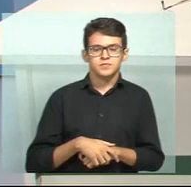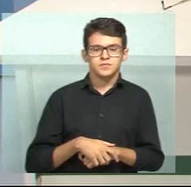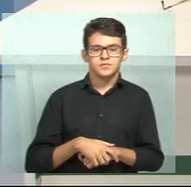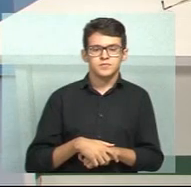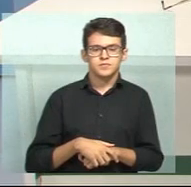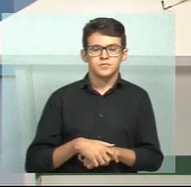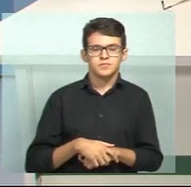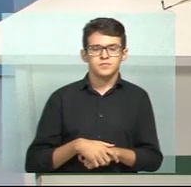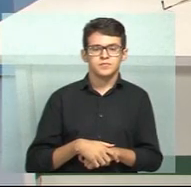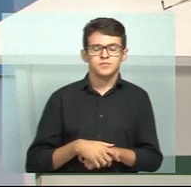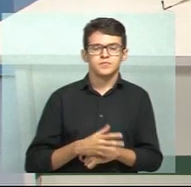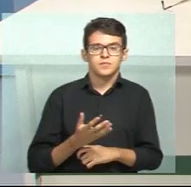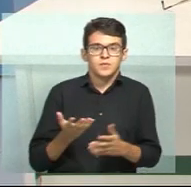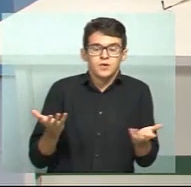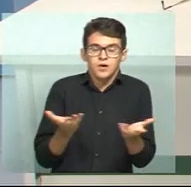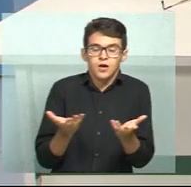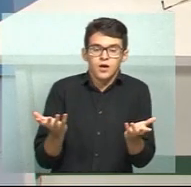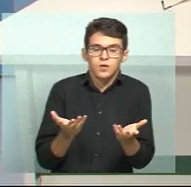que agora